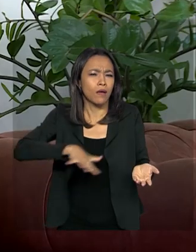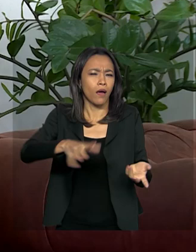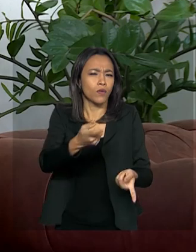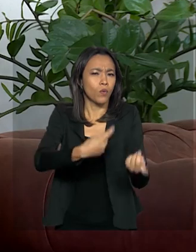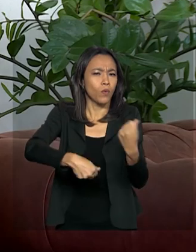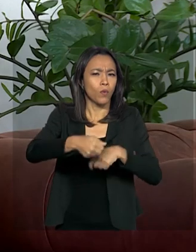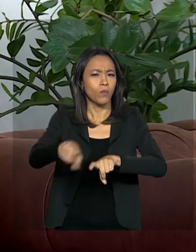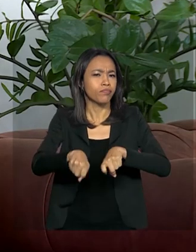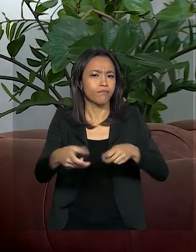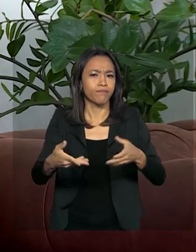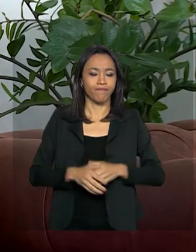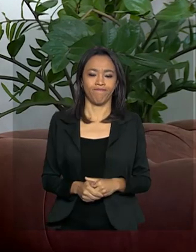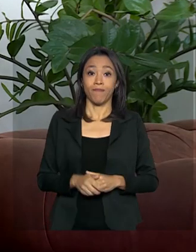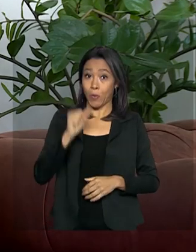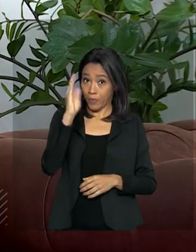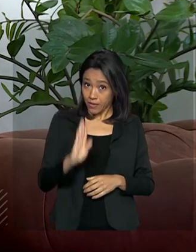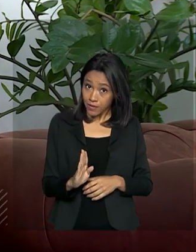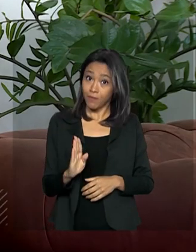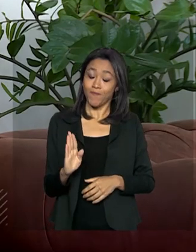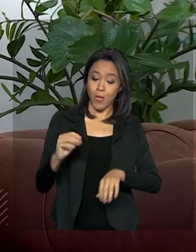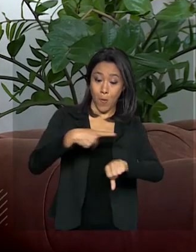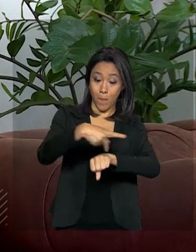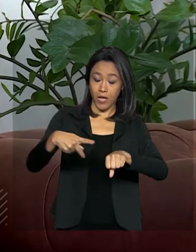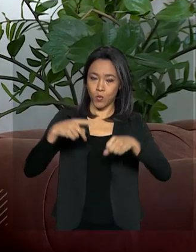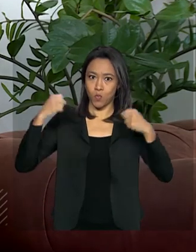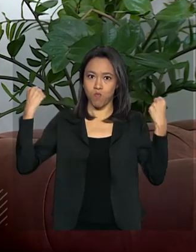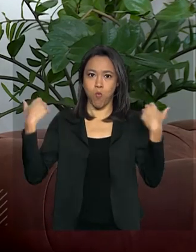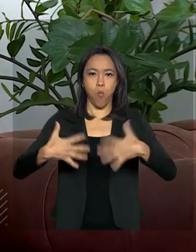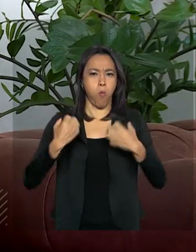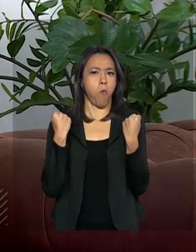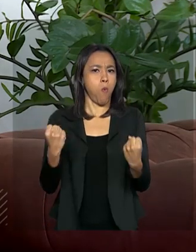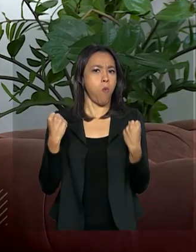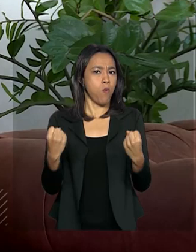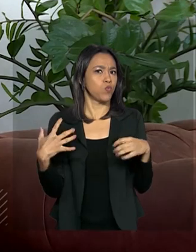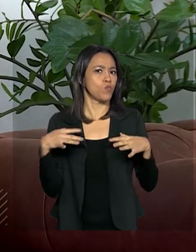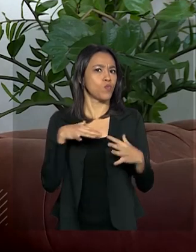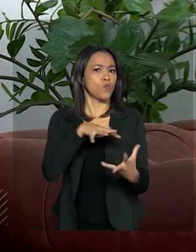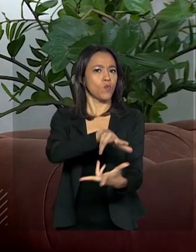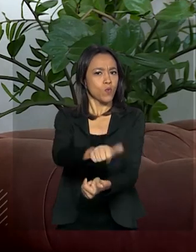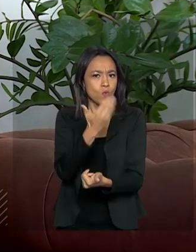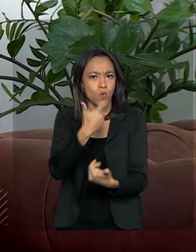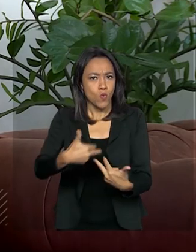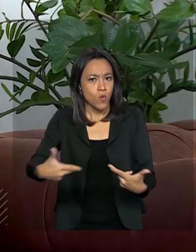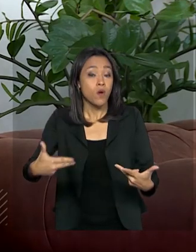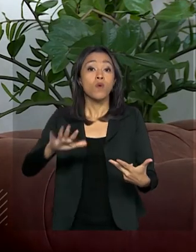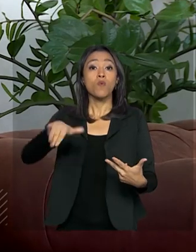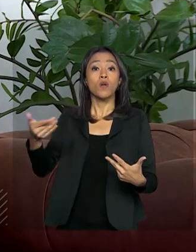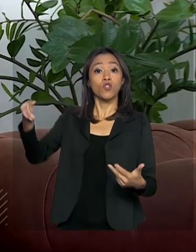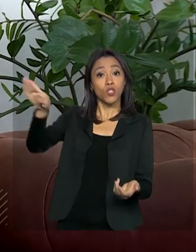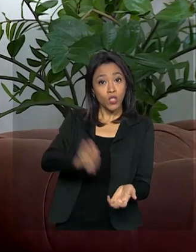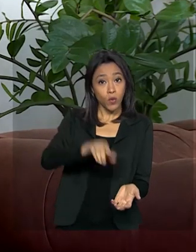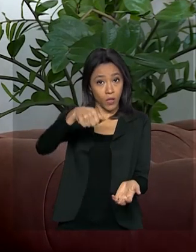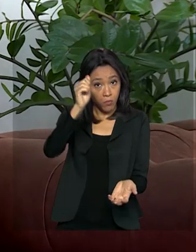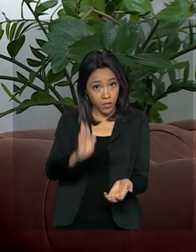olha o brasil é um país que é o celeiro do mundo quando nós a pandemia chegou o